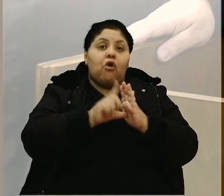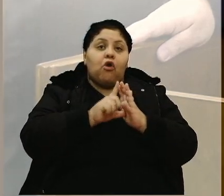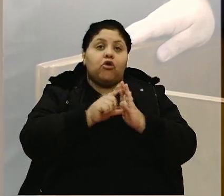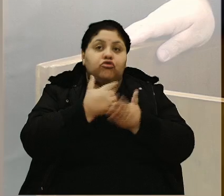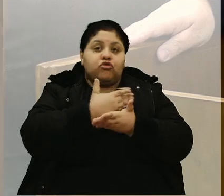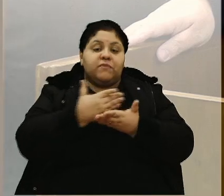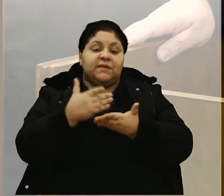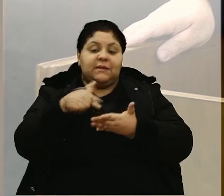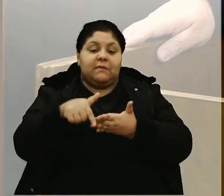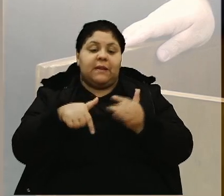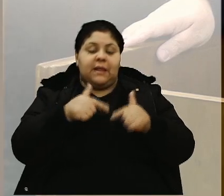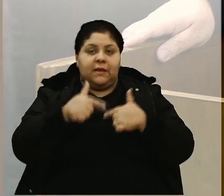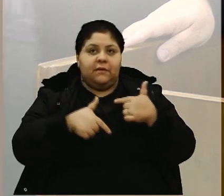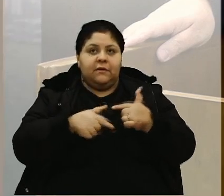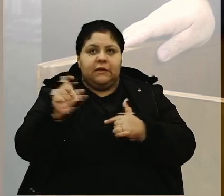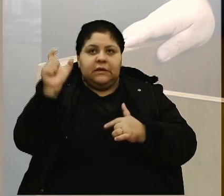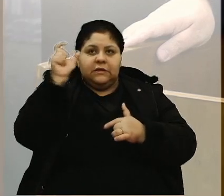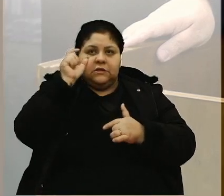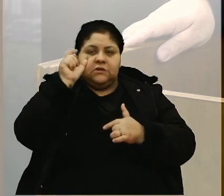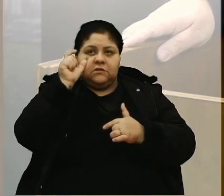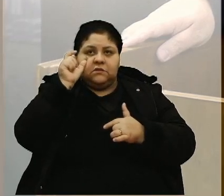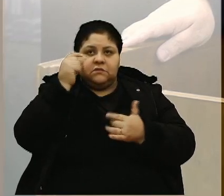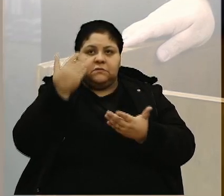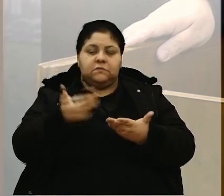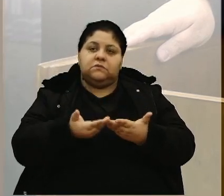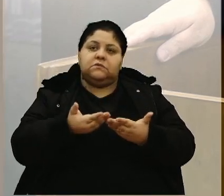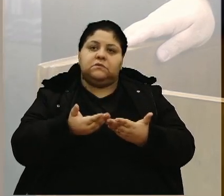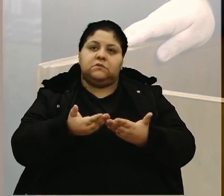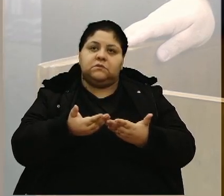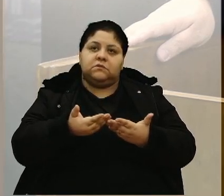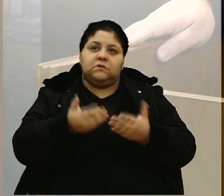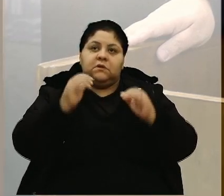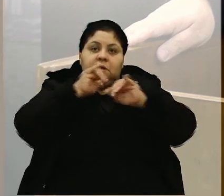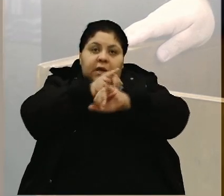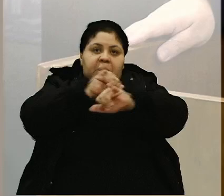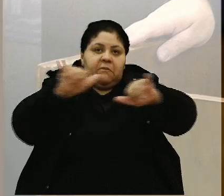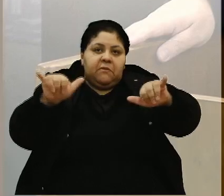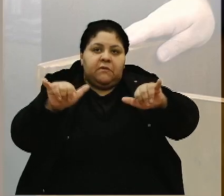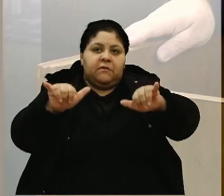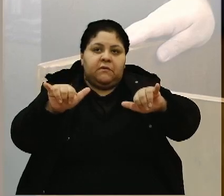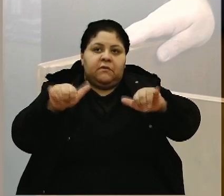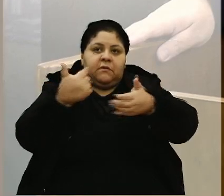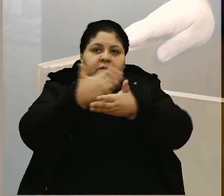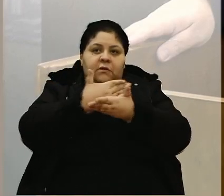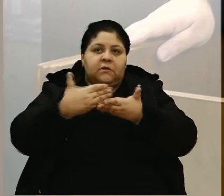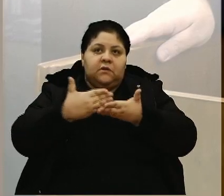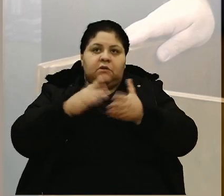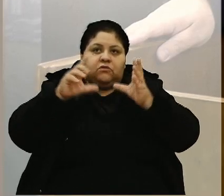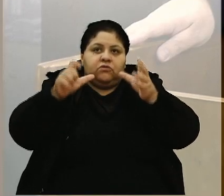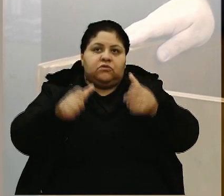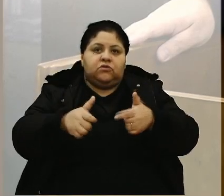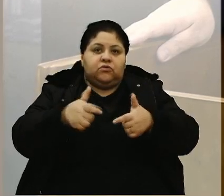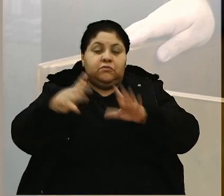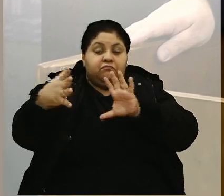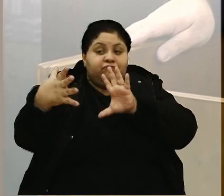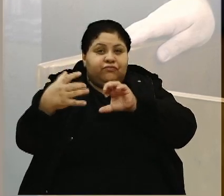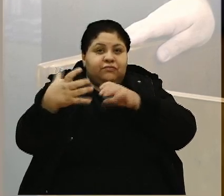aqui, eu via muitas situações em campanhas, que é onde começa toda essa situação de